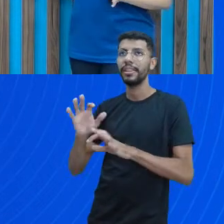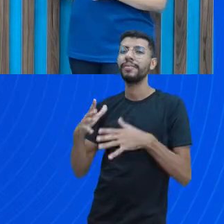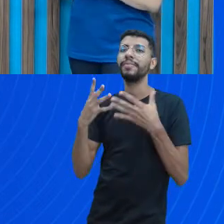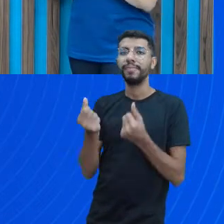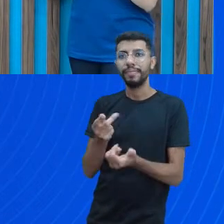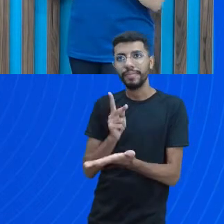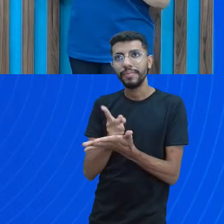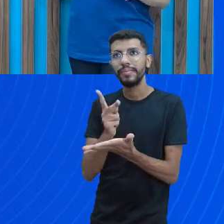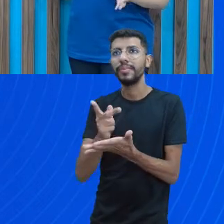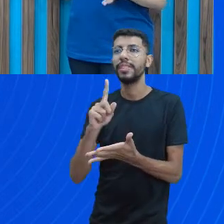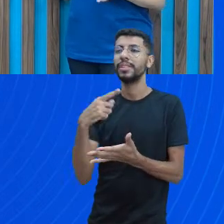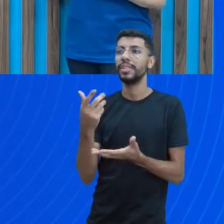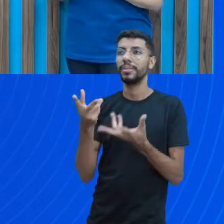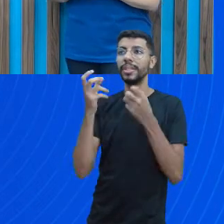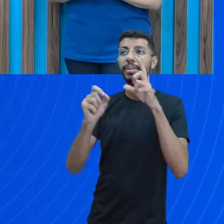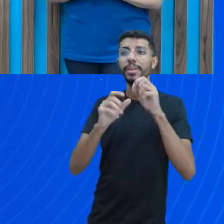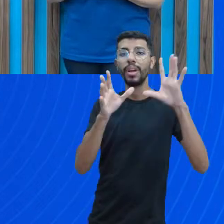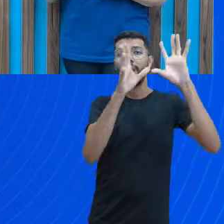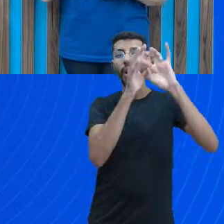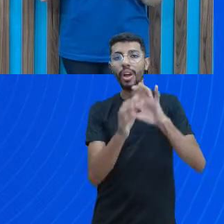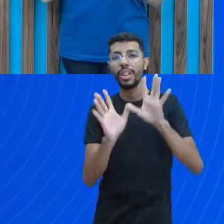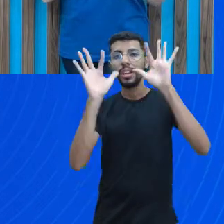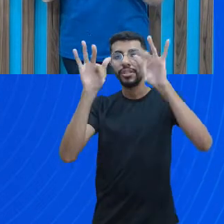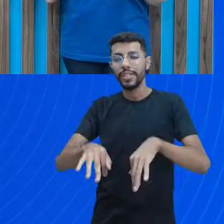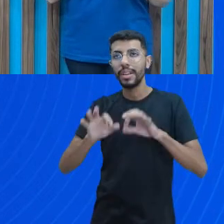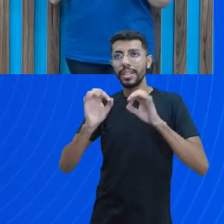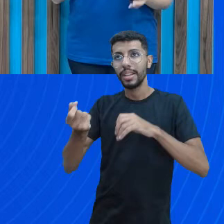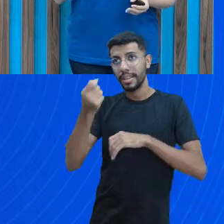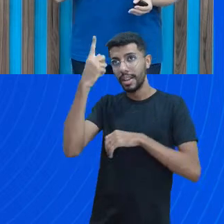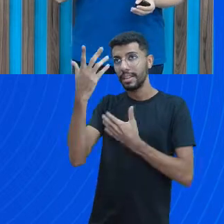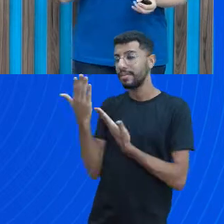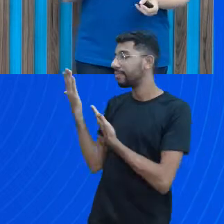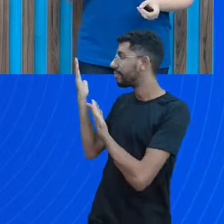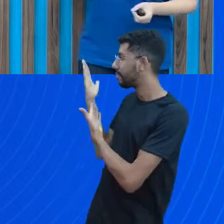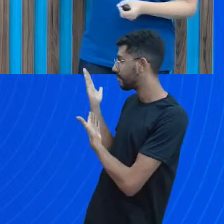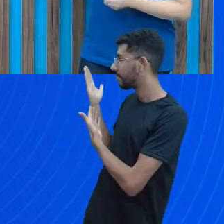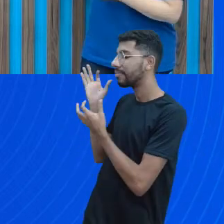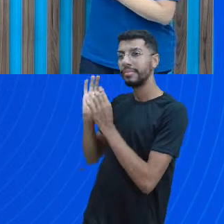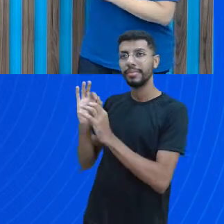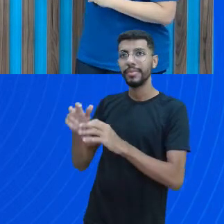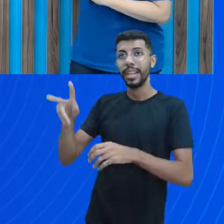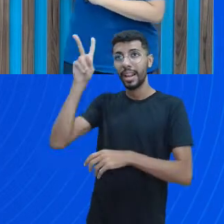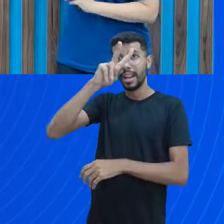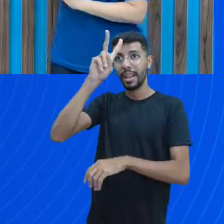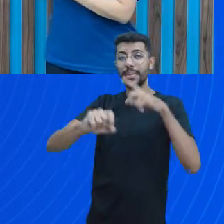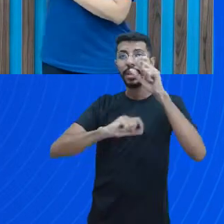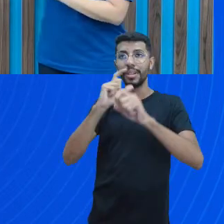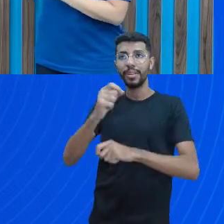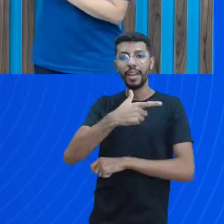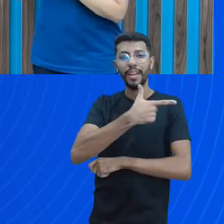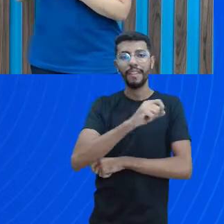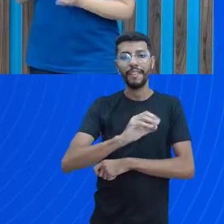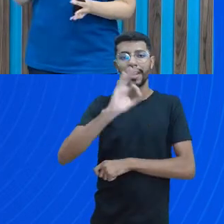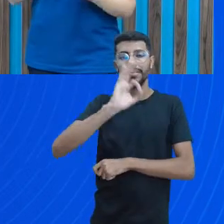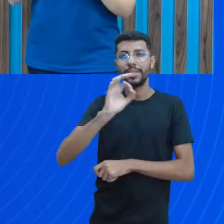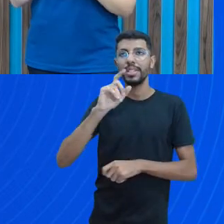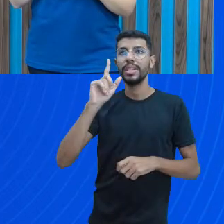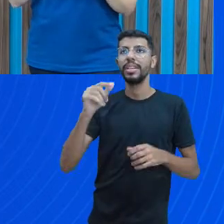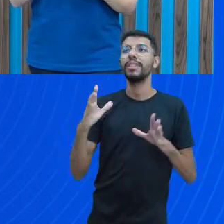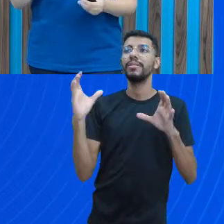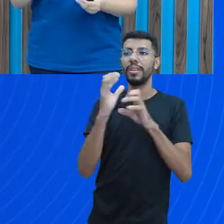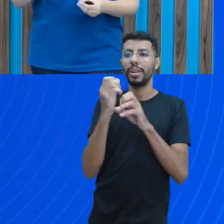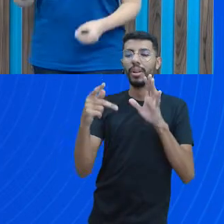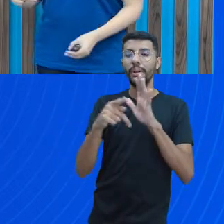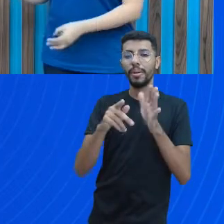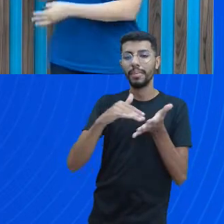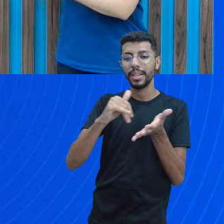nossa finalização, né? Nosso contexto final é essa ideia aí. Lembrando que esse 20% foi calculado para ser removido